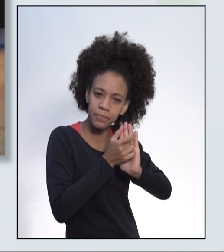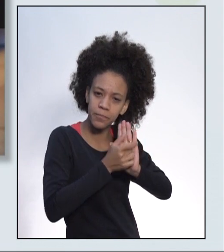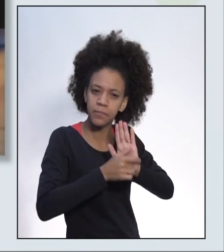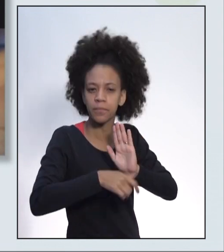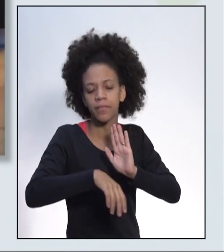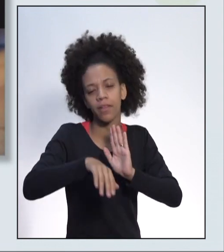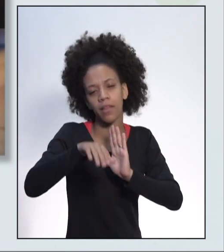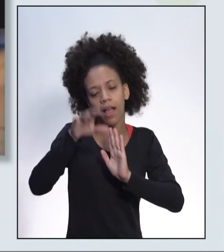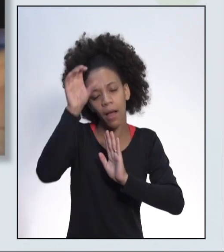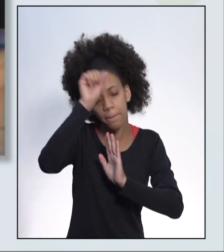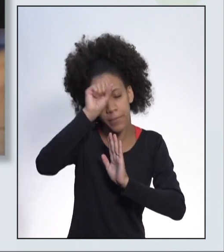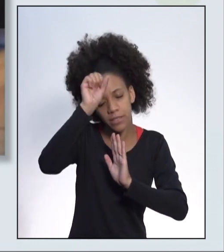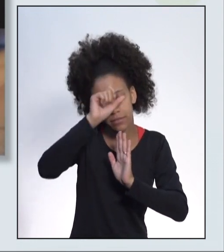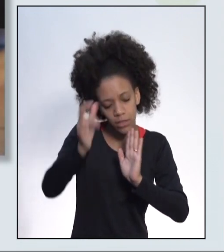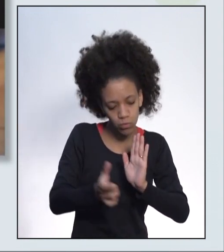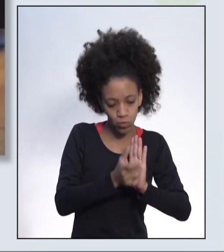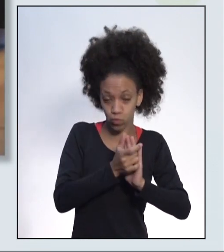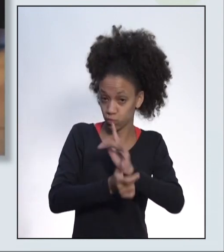aprender.